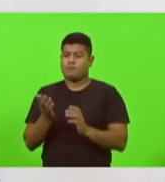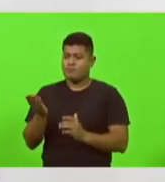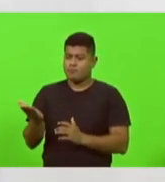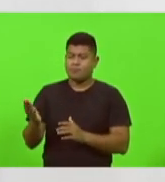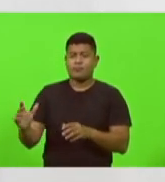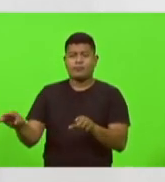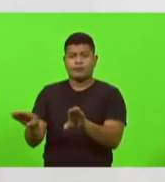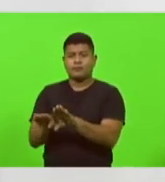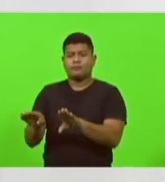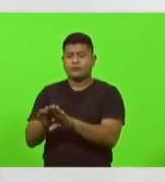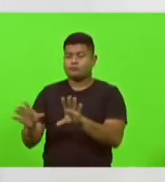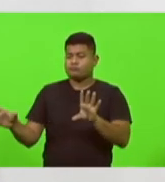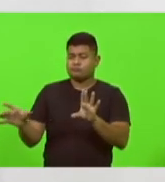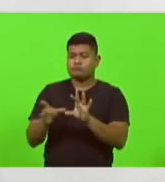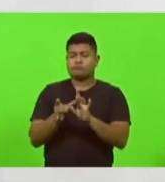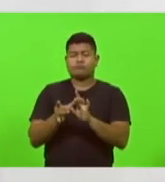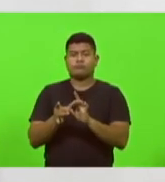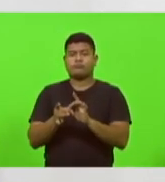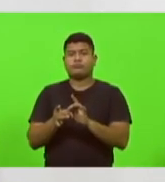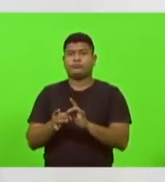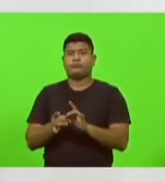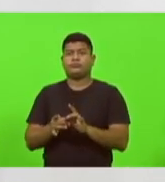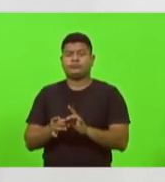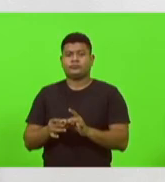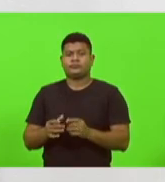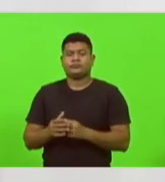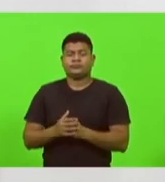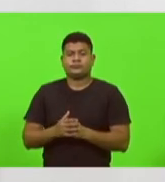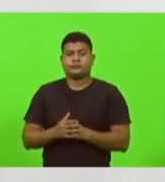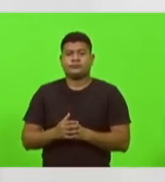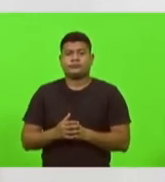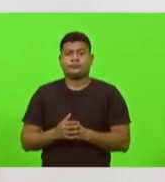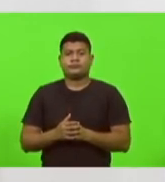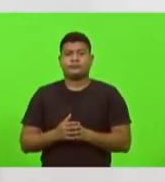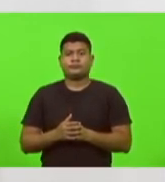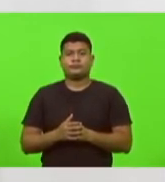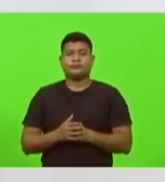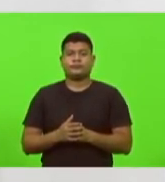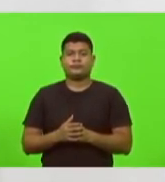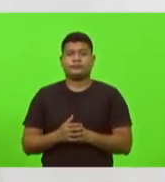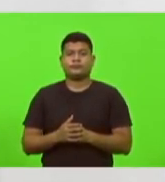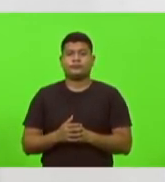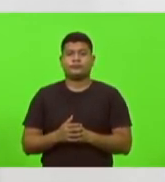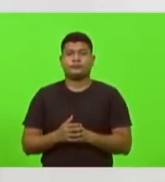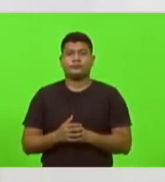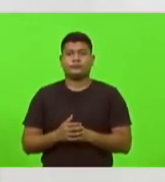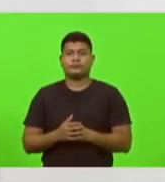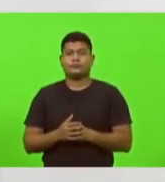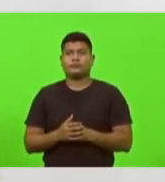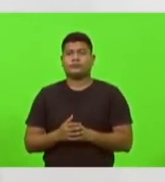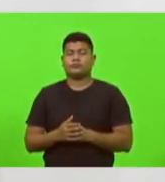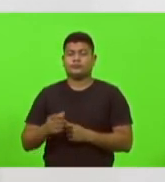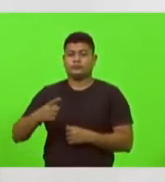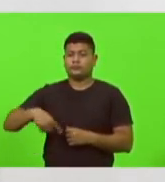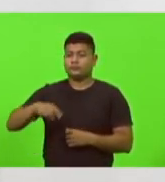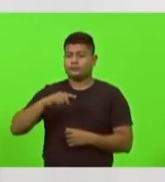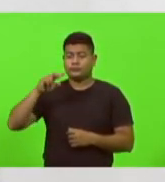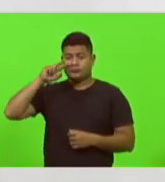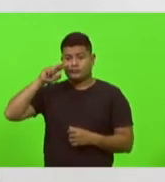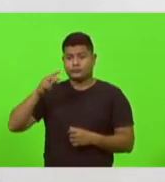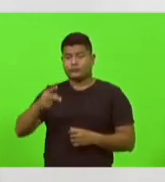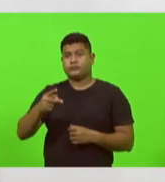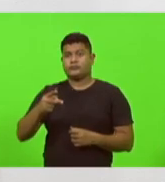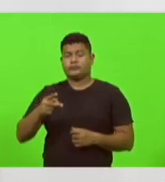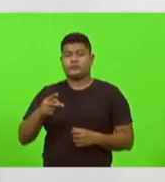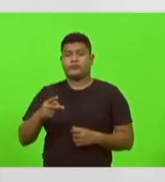foi e fez sua carreira política, o nosso reconhecimento, o nosso